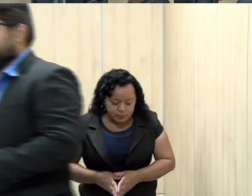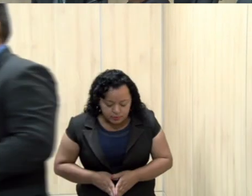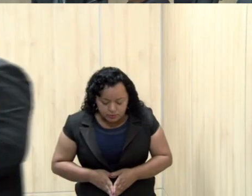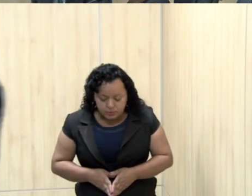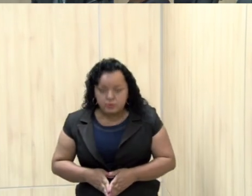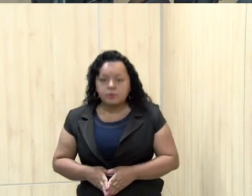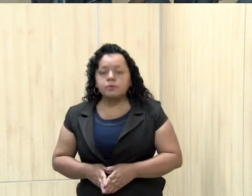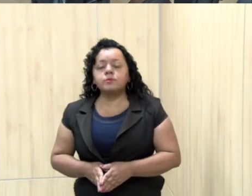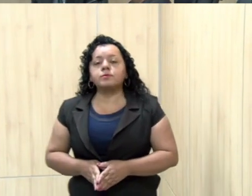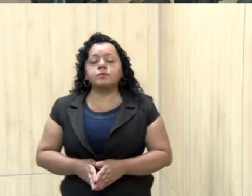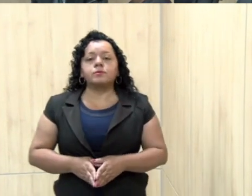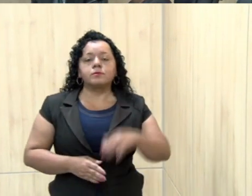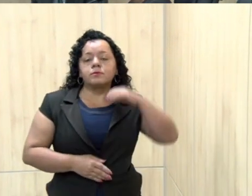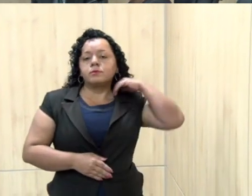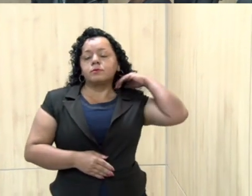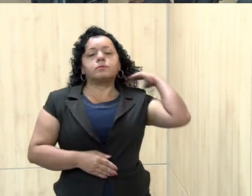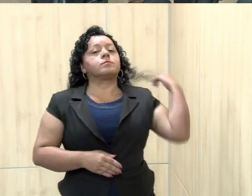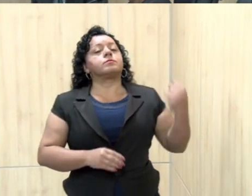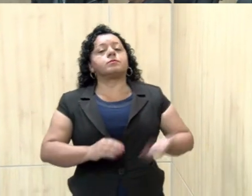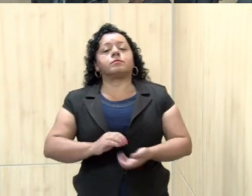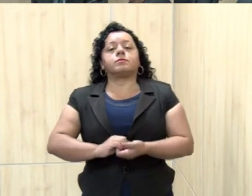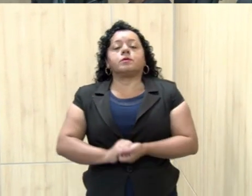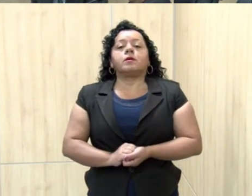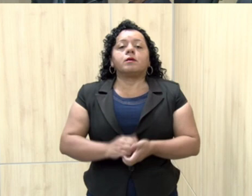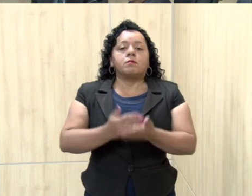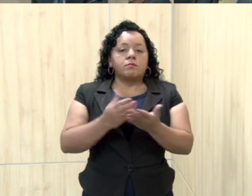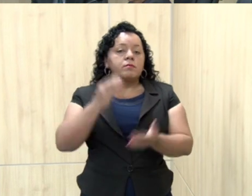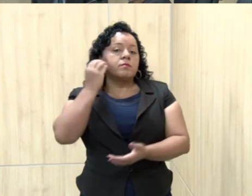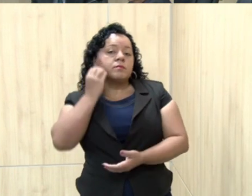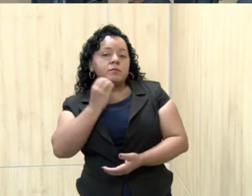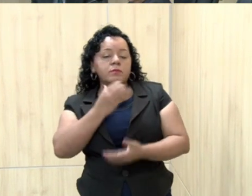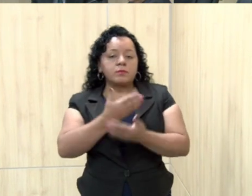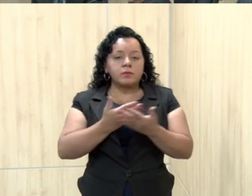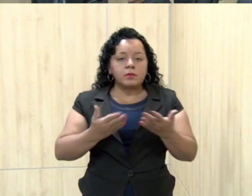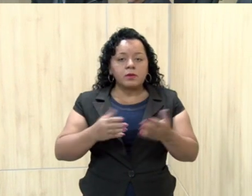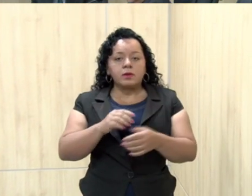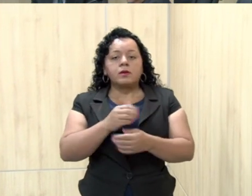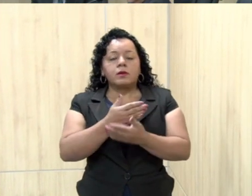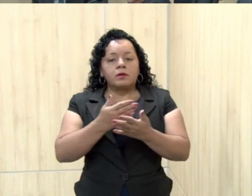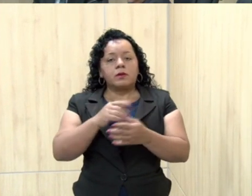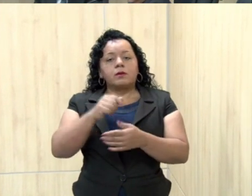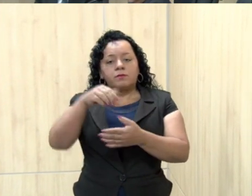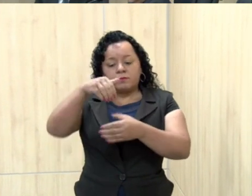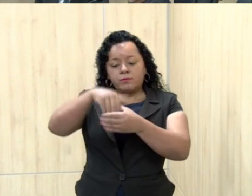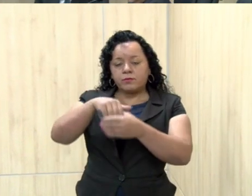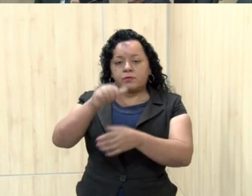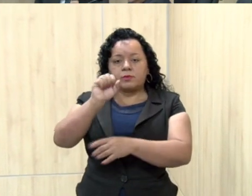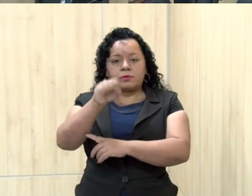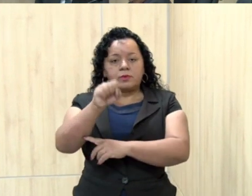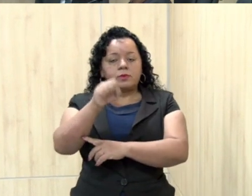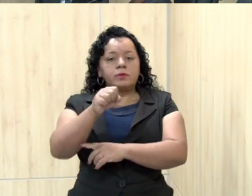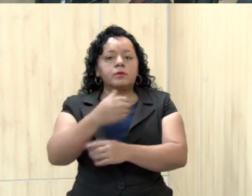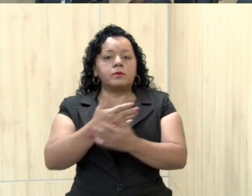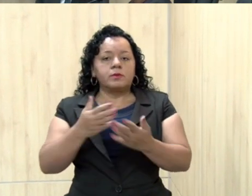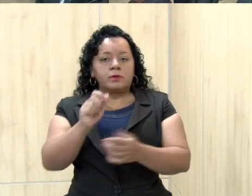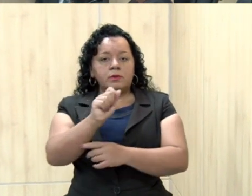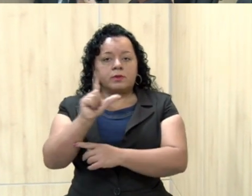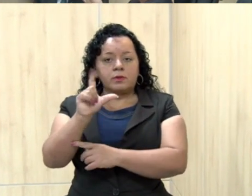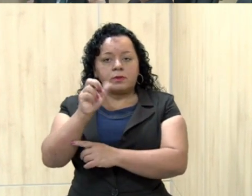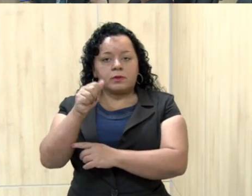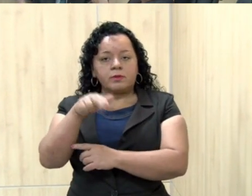de 2023 autoria Deputado Laerte Gomes Deputado Queiroz vota assim como voto Deputado Cássio Góes voto sim Presidente